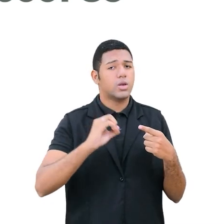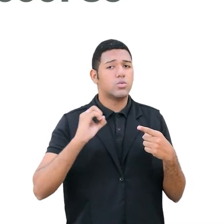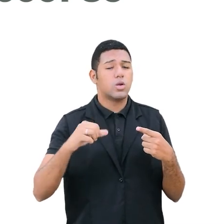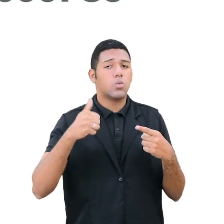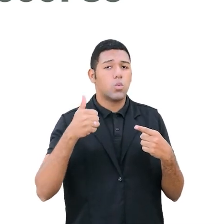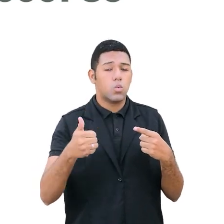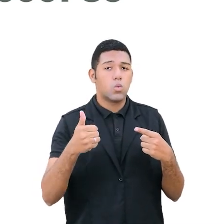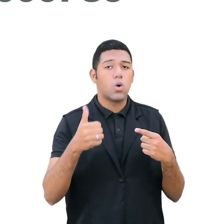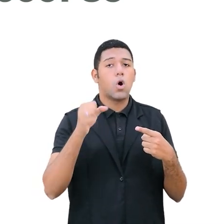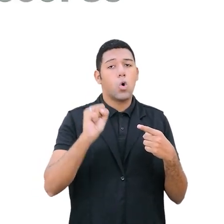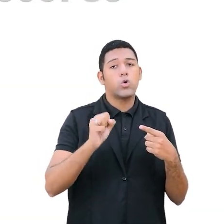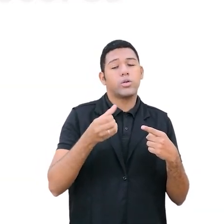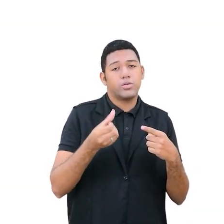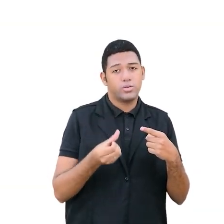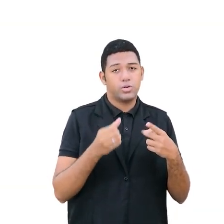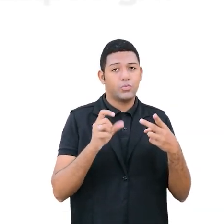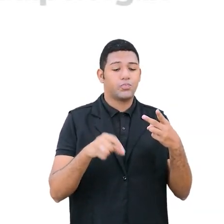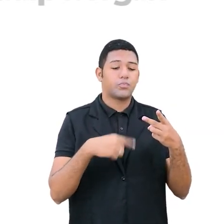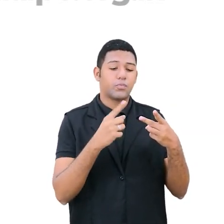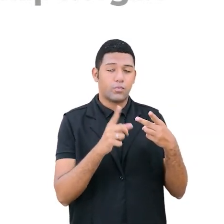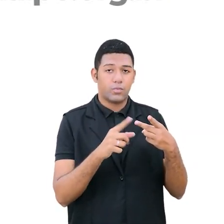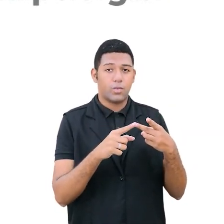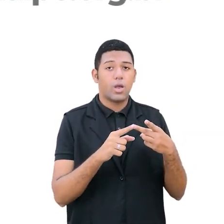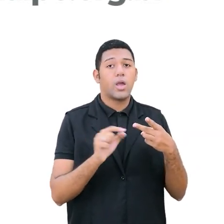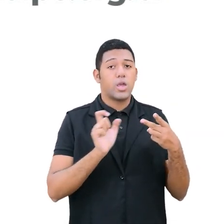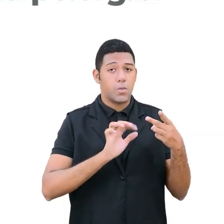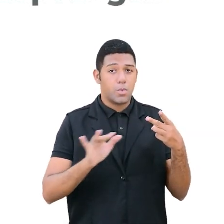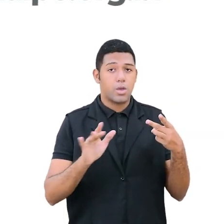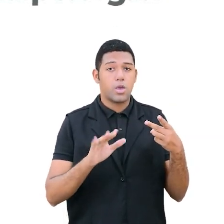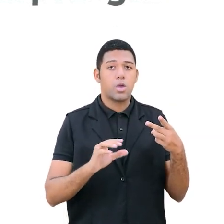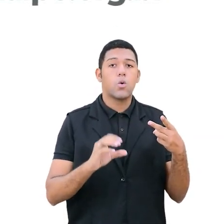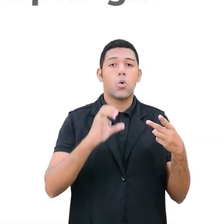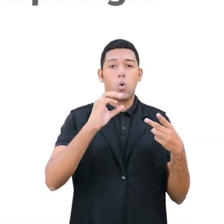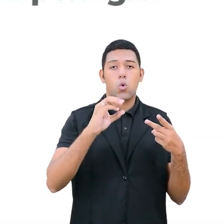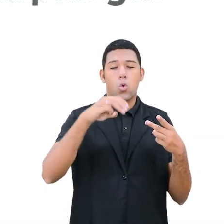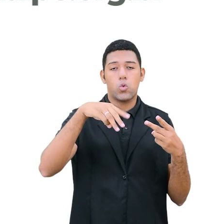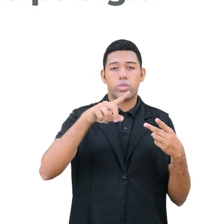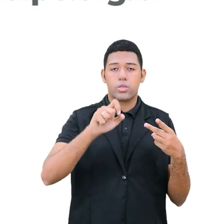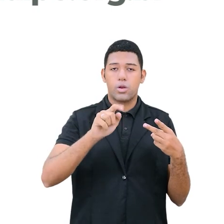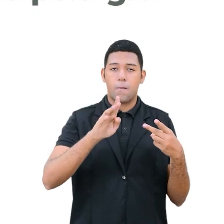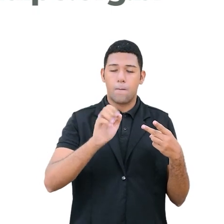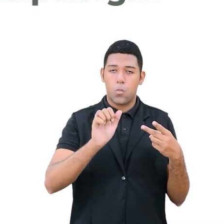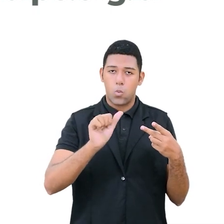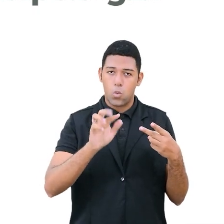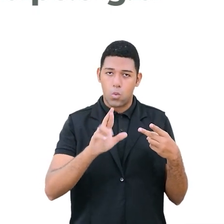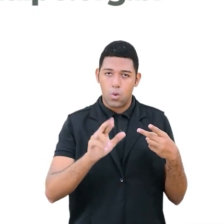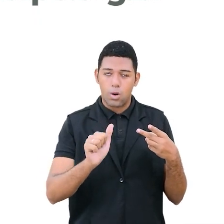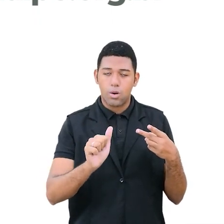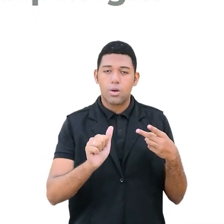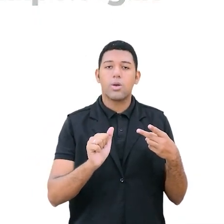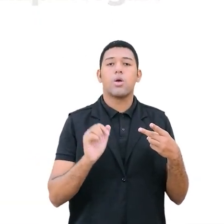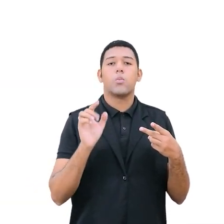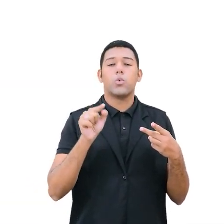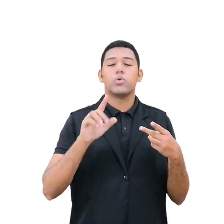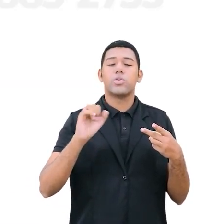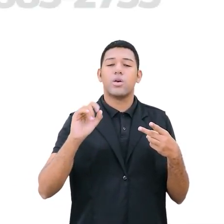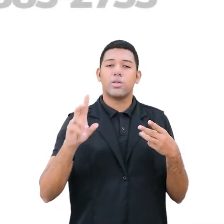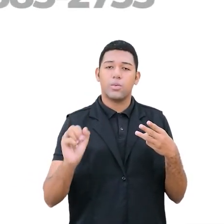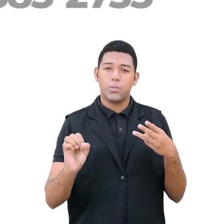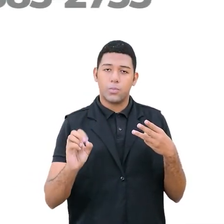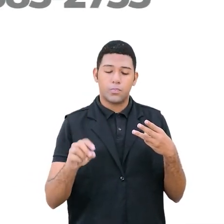0001 86 nosso e-mail contribua@ieadalpe. Org.br